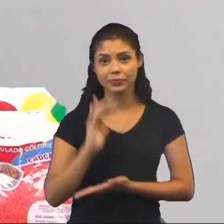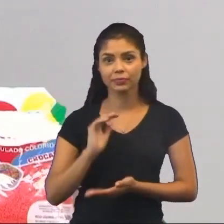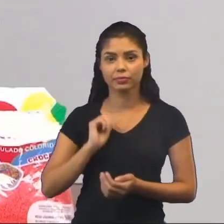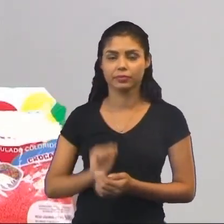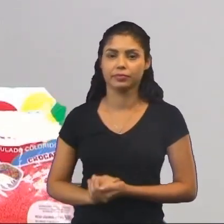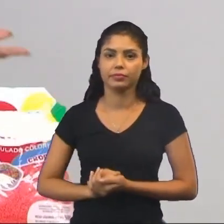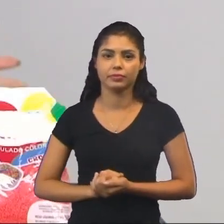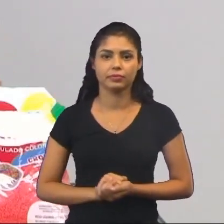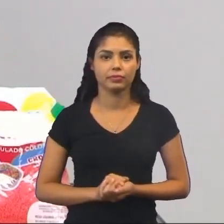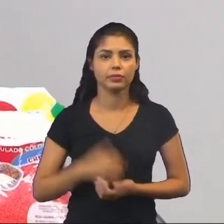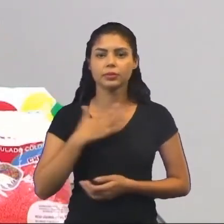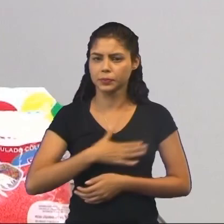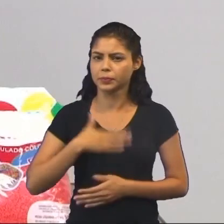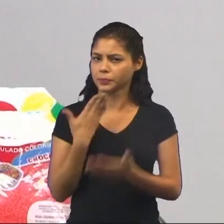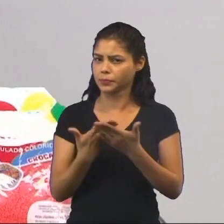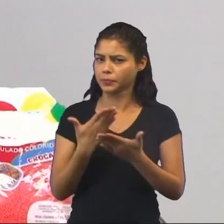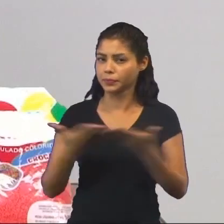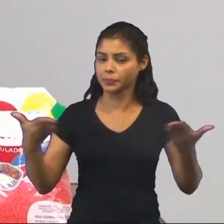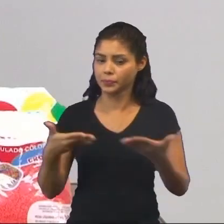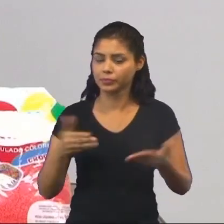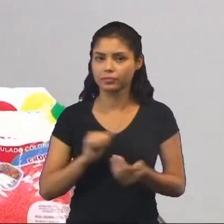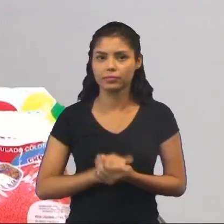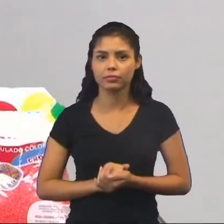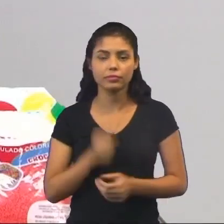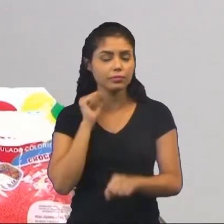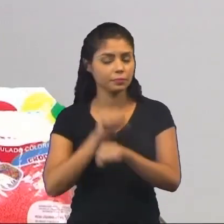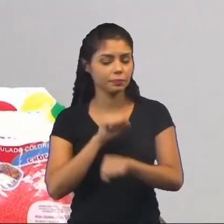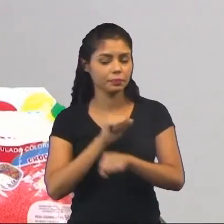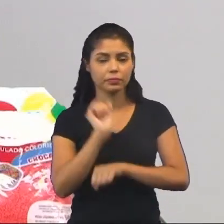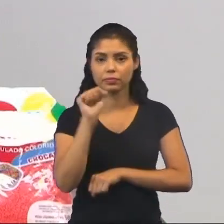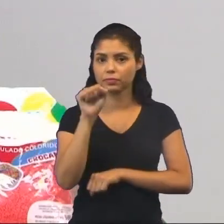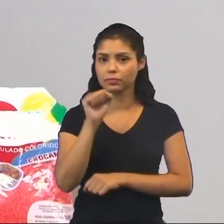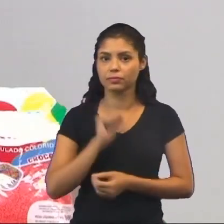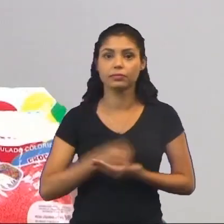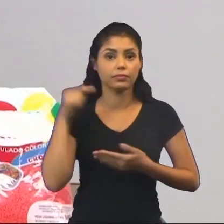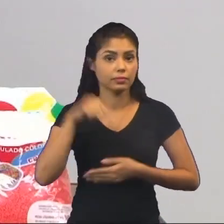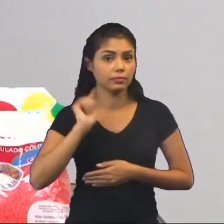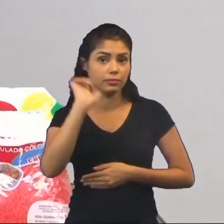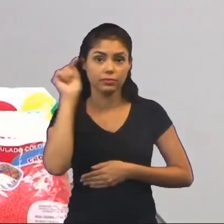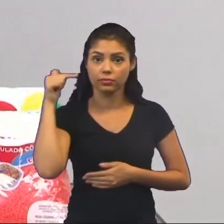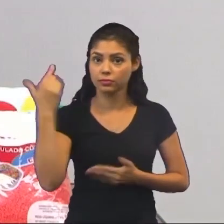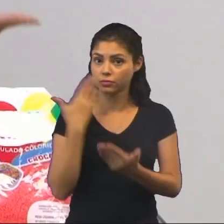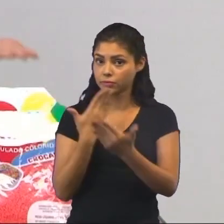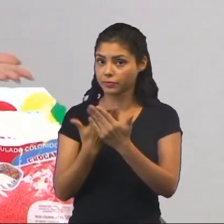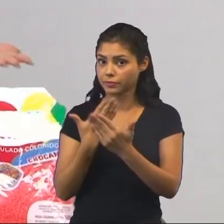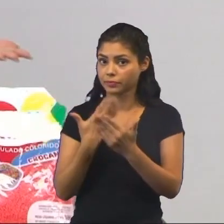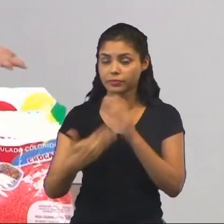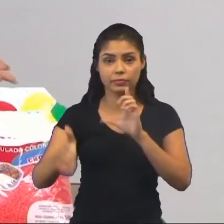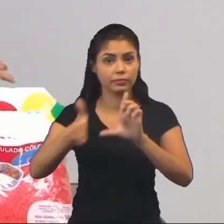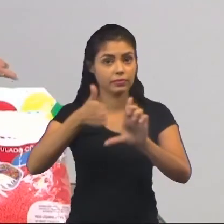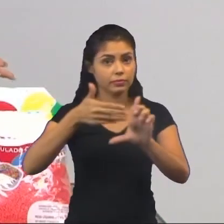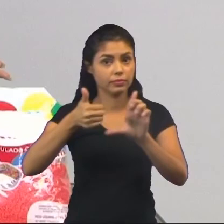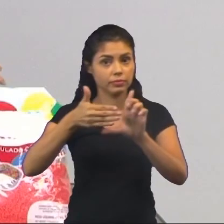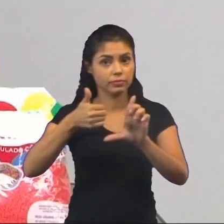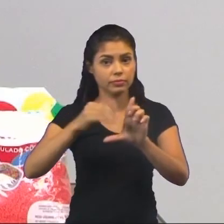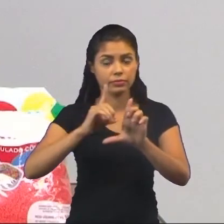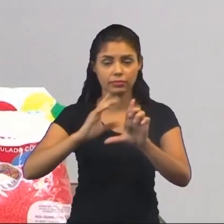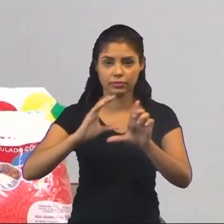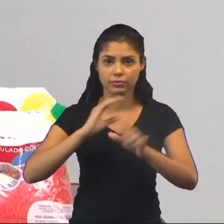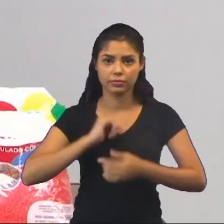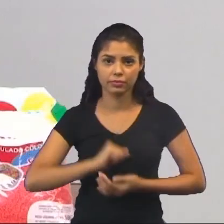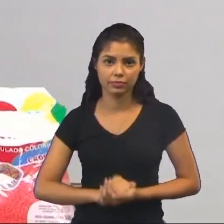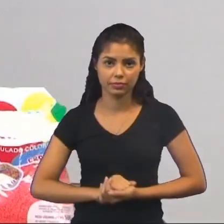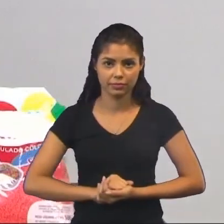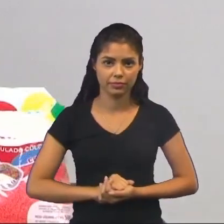crianças, gostaram da aula de hoje? Espero que sim. Para esta e outras aulas, acessem a